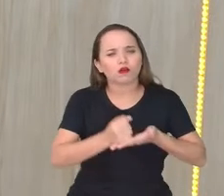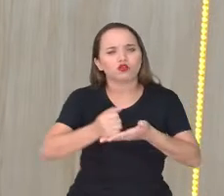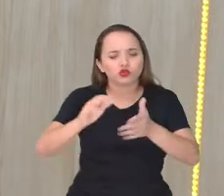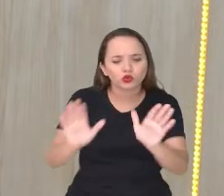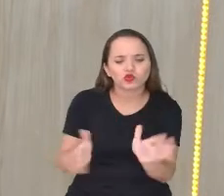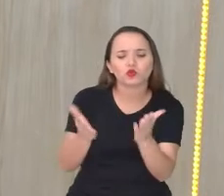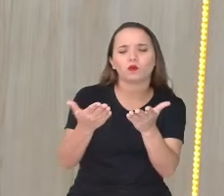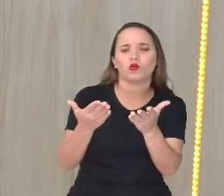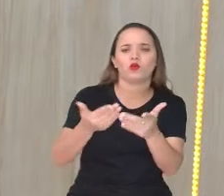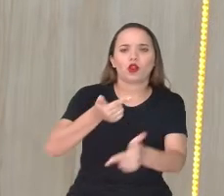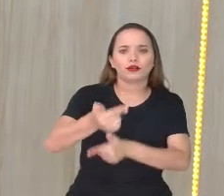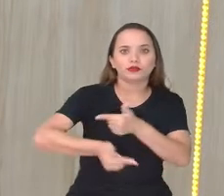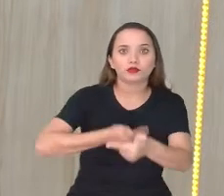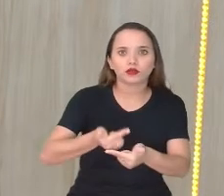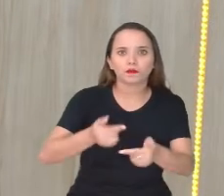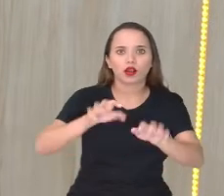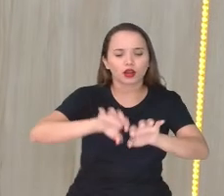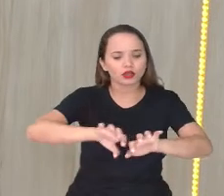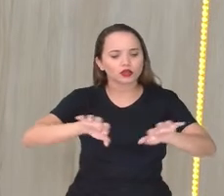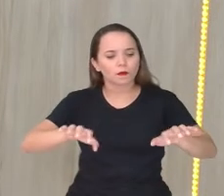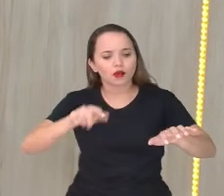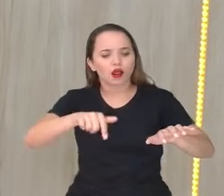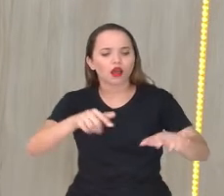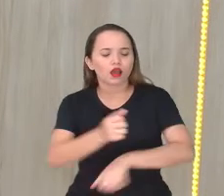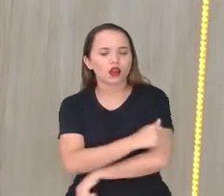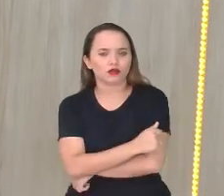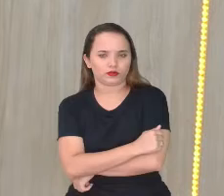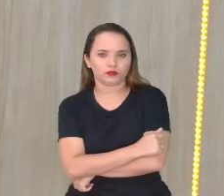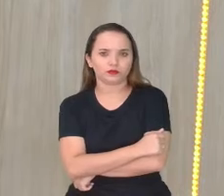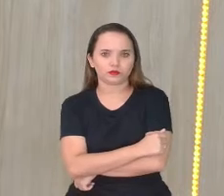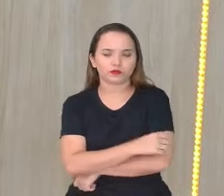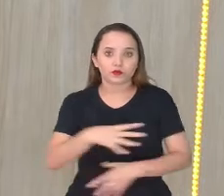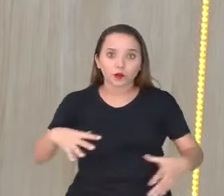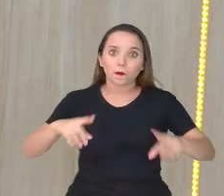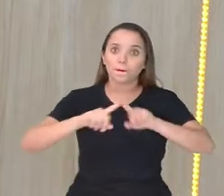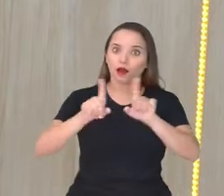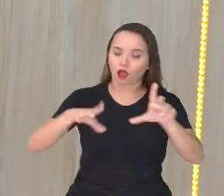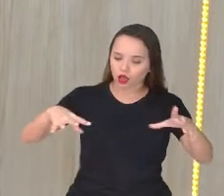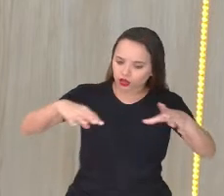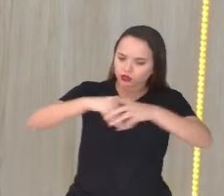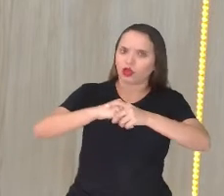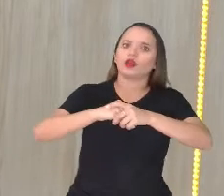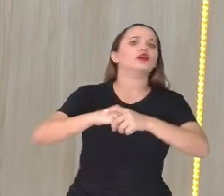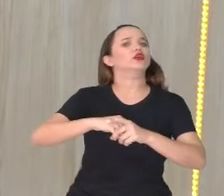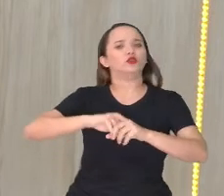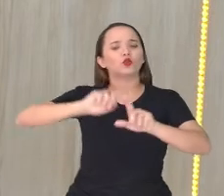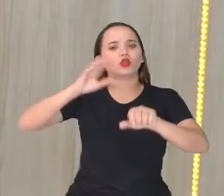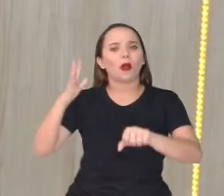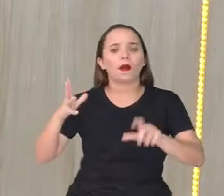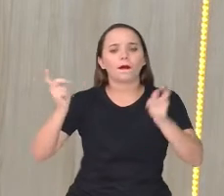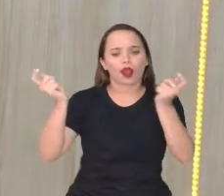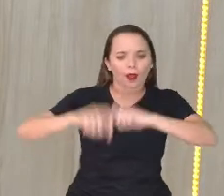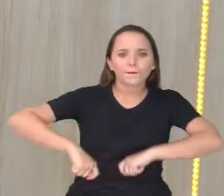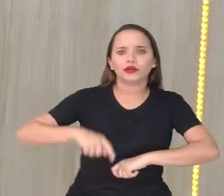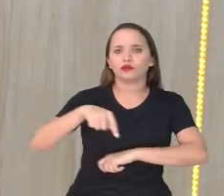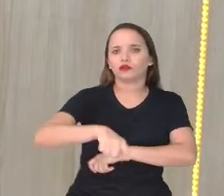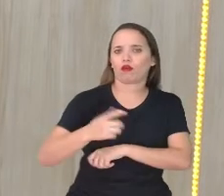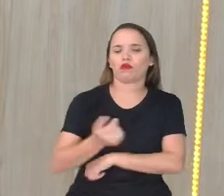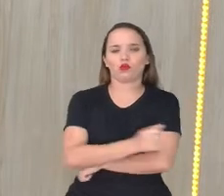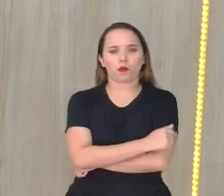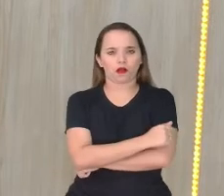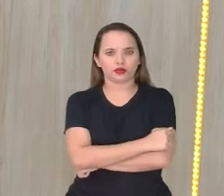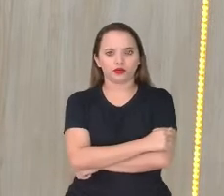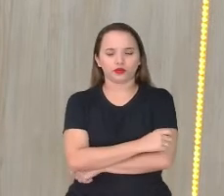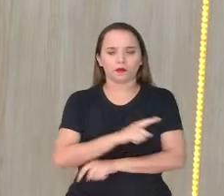trabalhar de maneira individualizada para aquele estudante, dentro daquela possibilidade que ele te apresenta. Mas